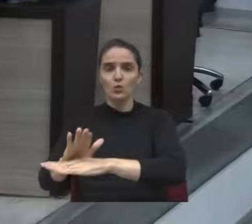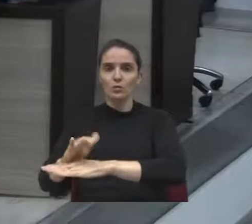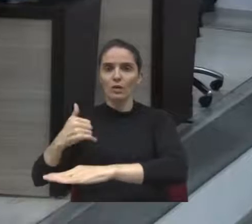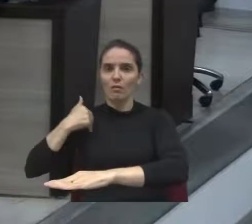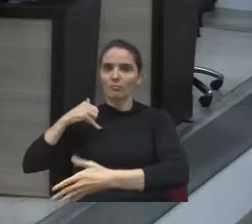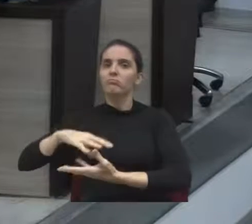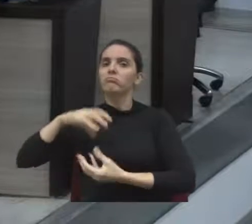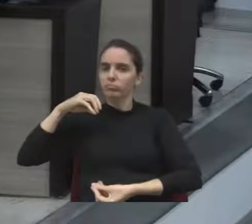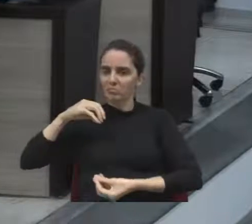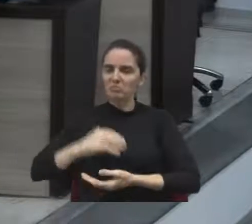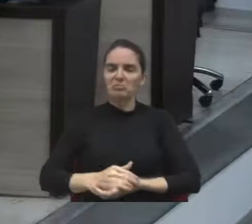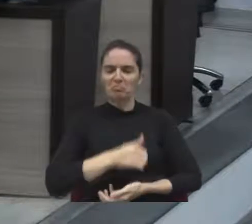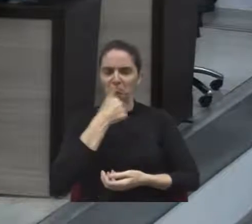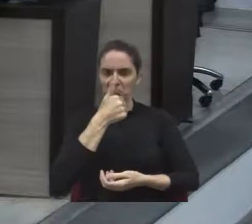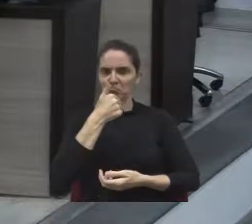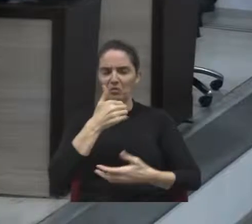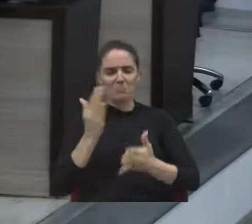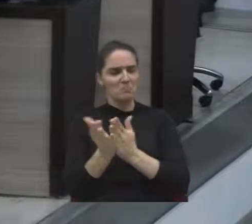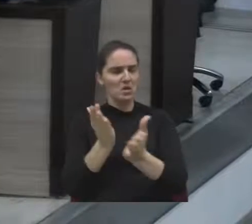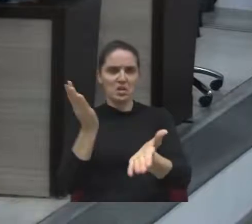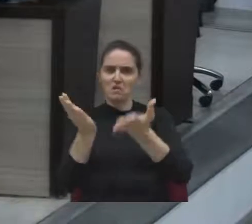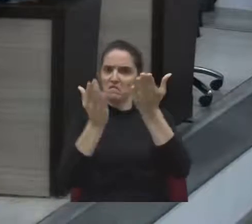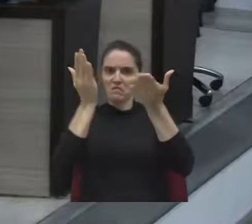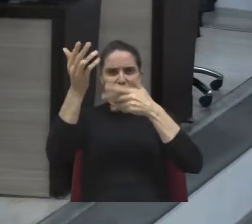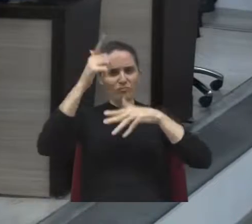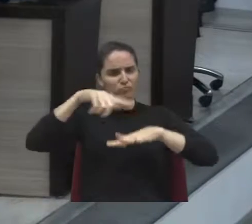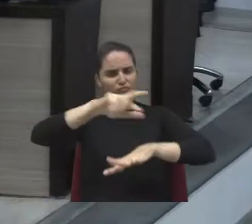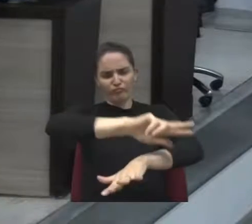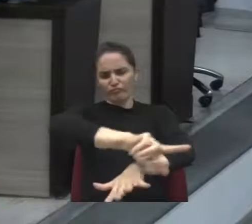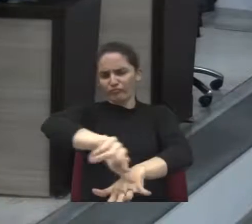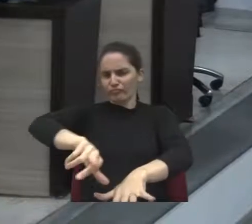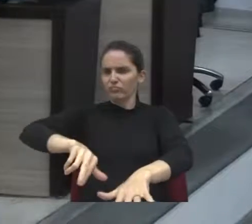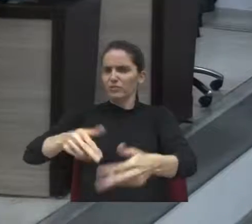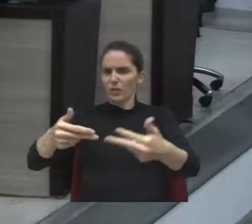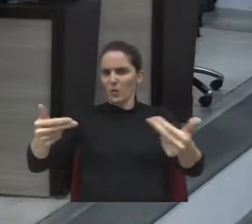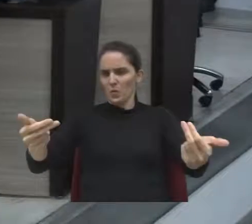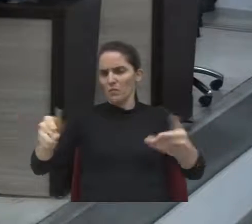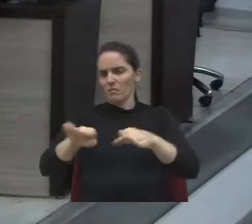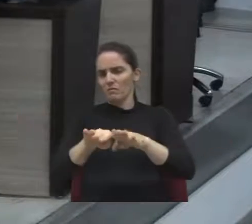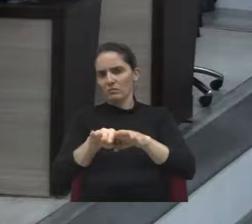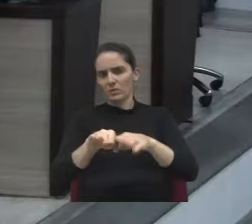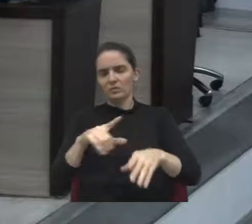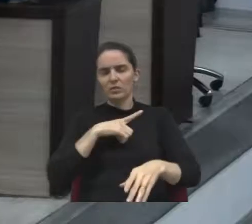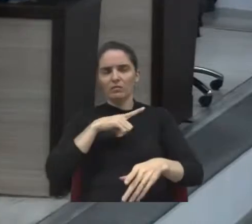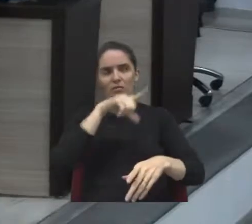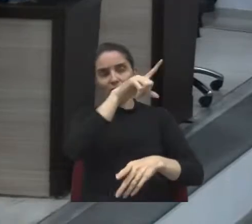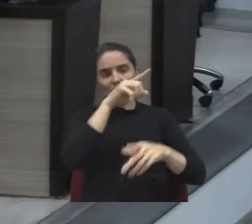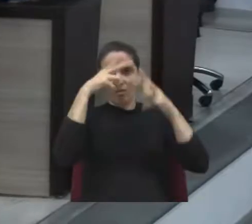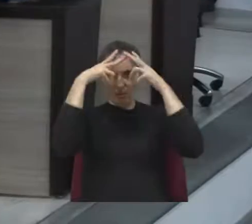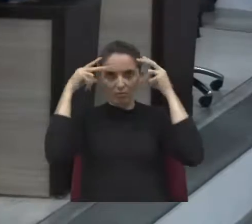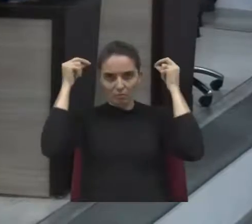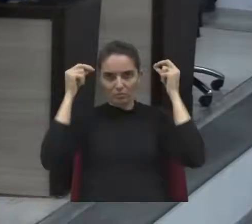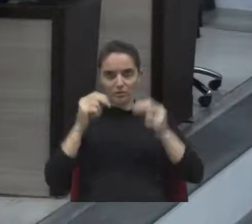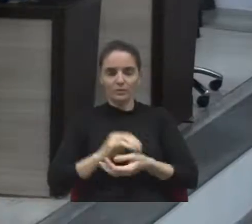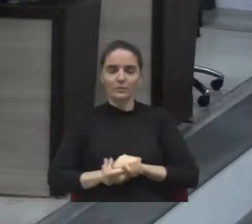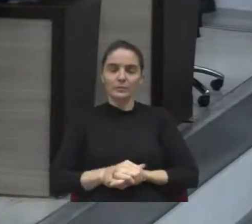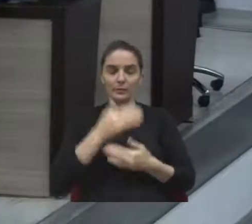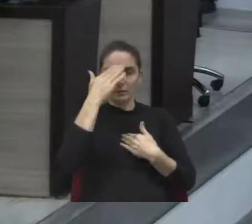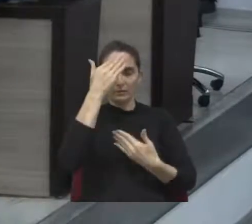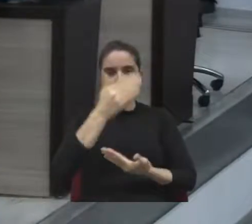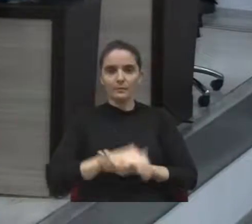isso fantástico, além de outras inúmeras concepções e definições que eles têm. Obrigado.